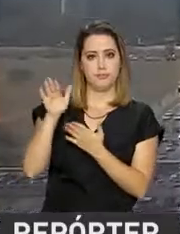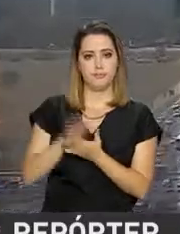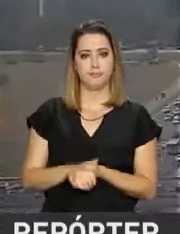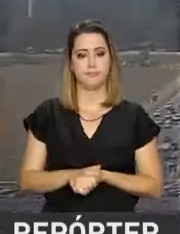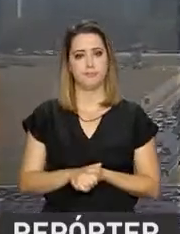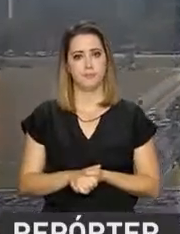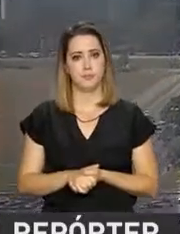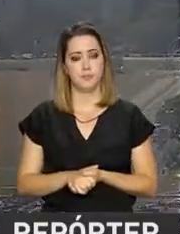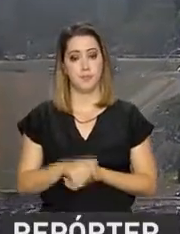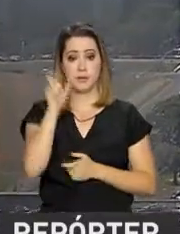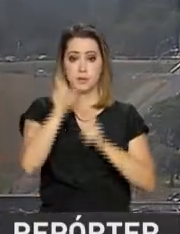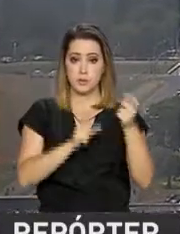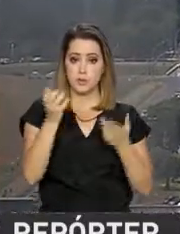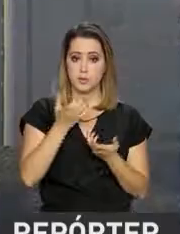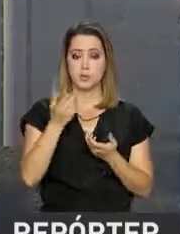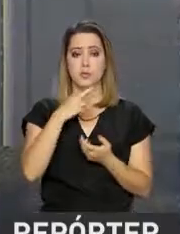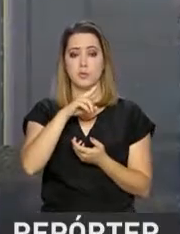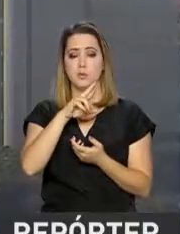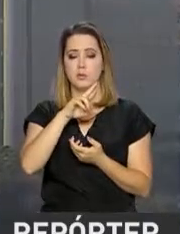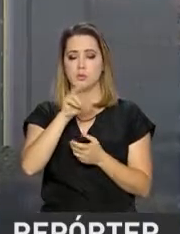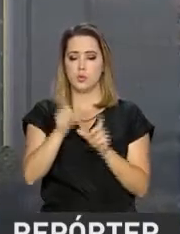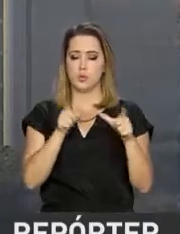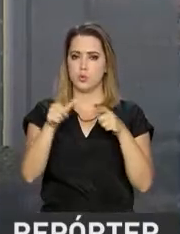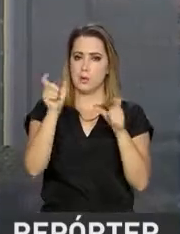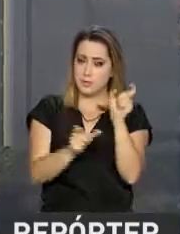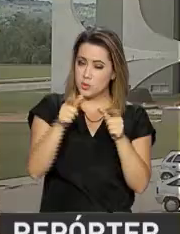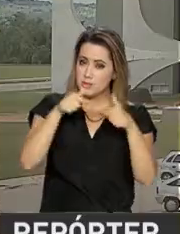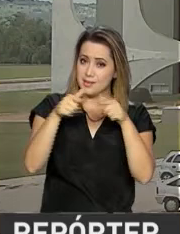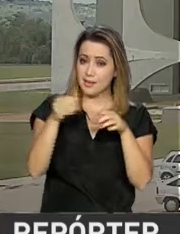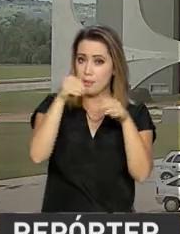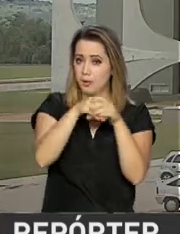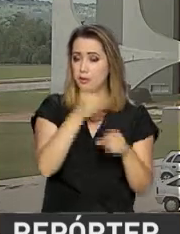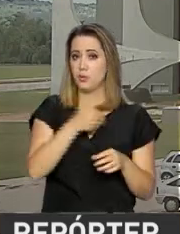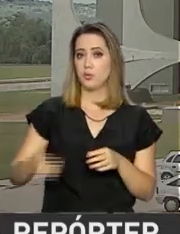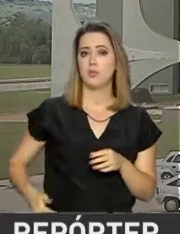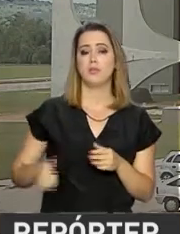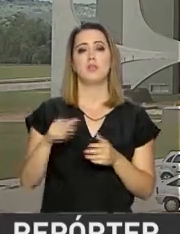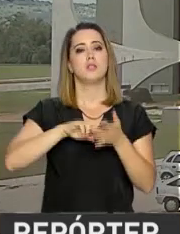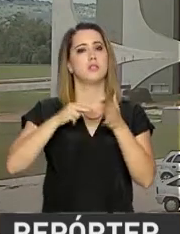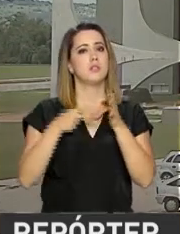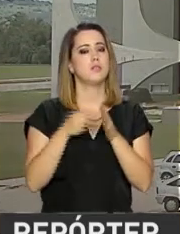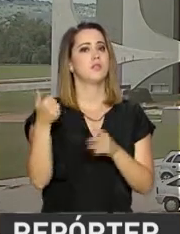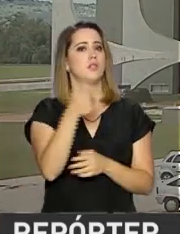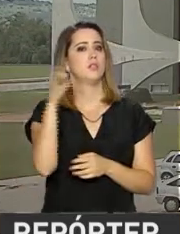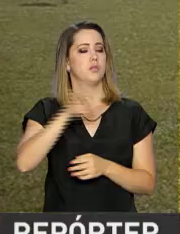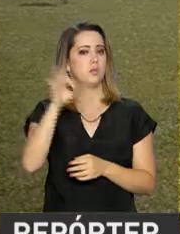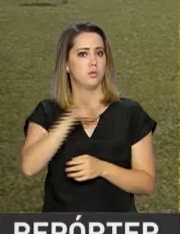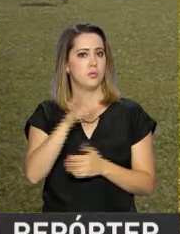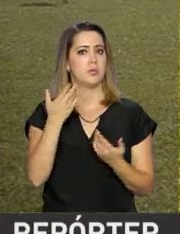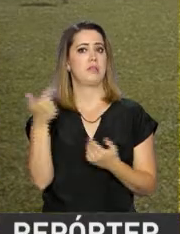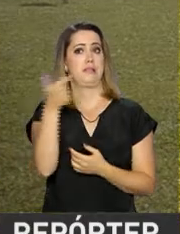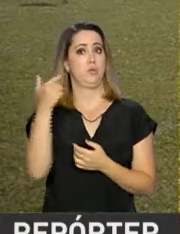os servidores públicos representam 12% de todas as despesas do governo federal a segunda maior atrás apenas